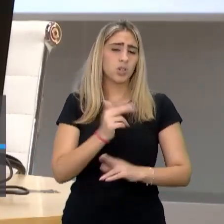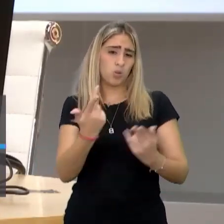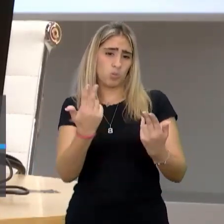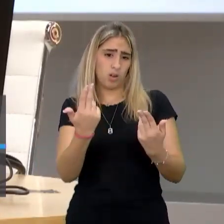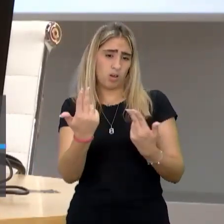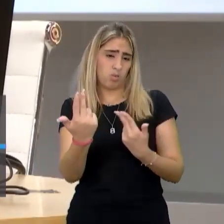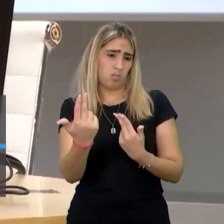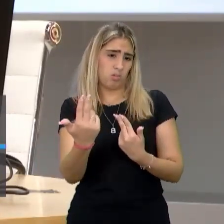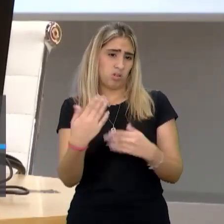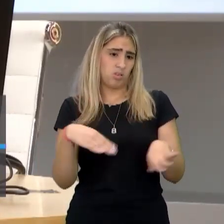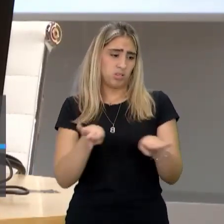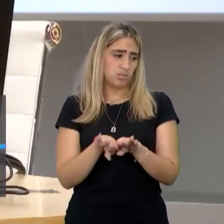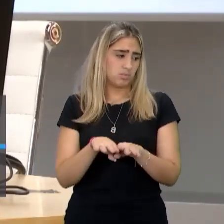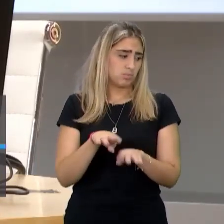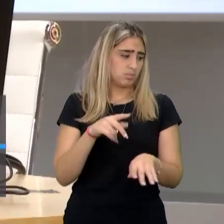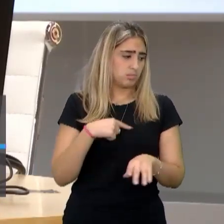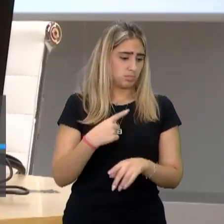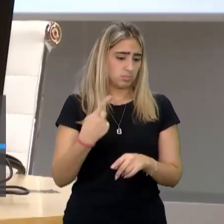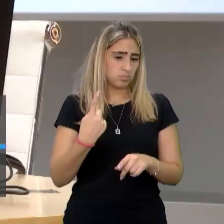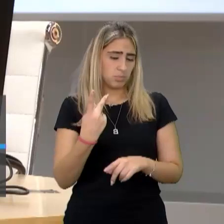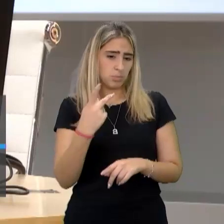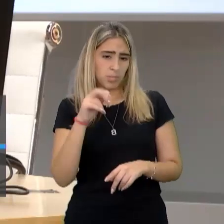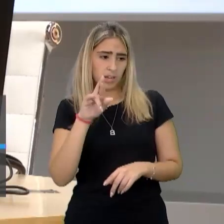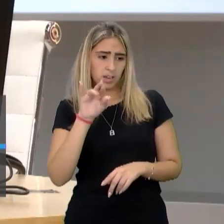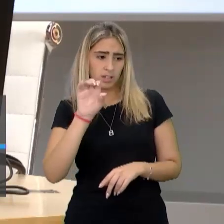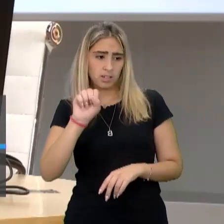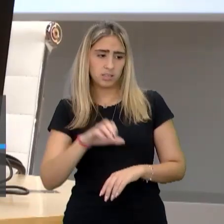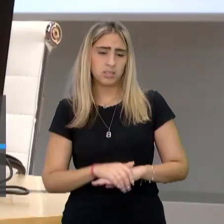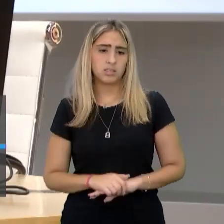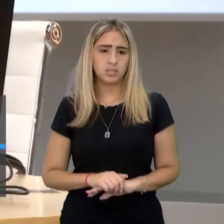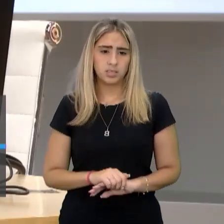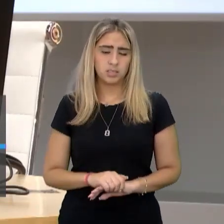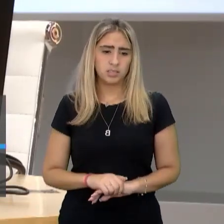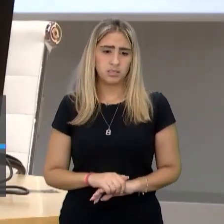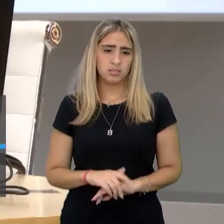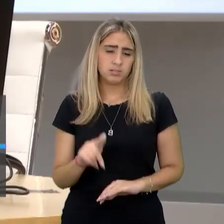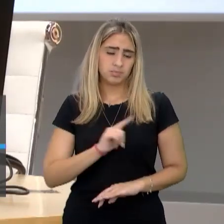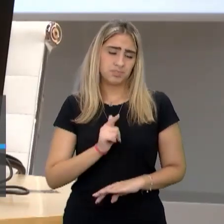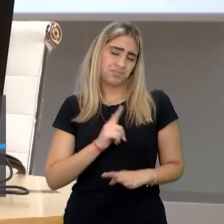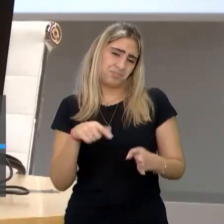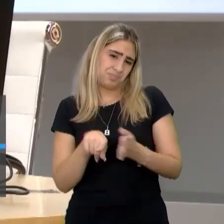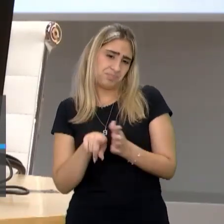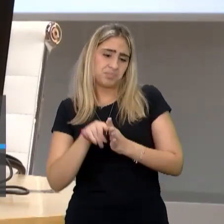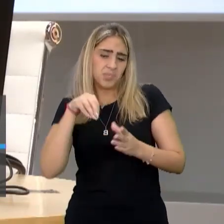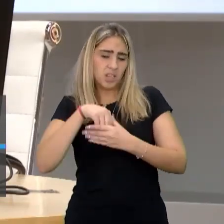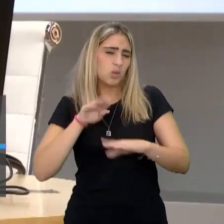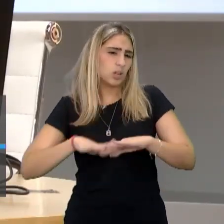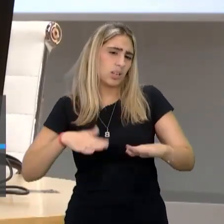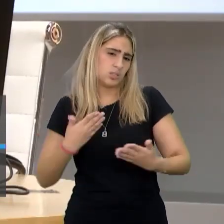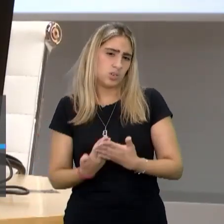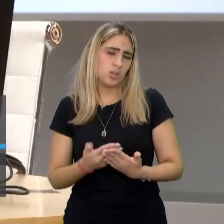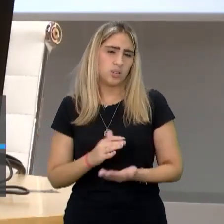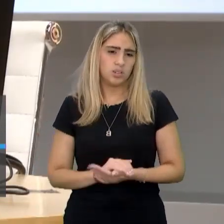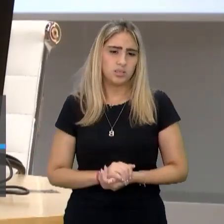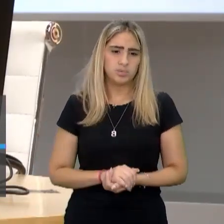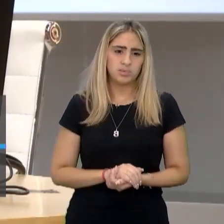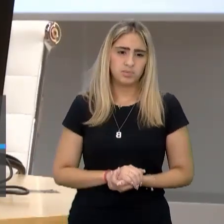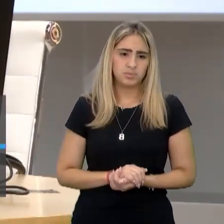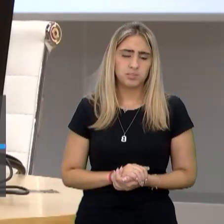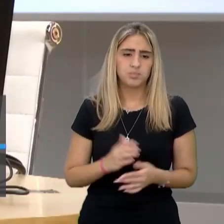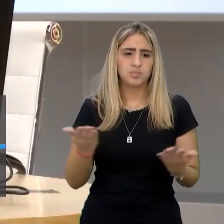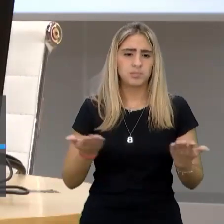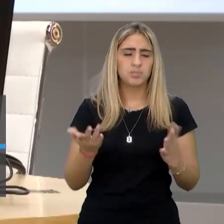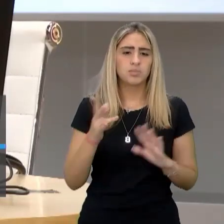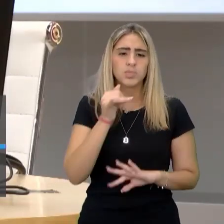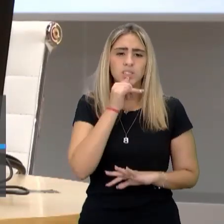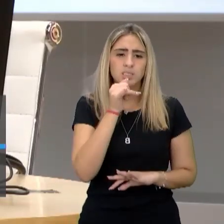para igual, né, entre os pares, para tentar resolver aí as questões, né, da escola, tá bom? Agora, a gente vai ver então